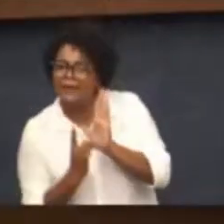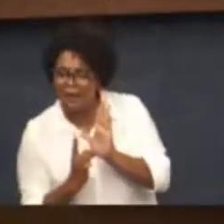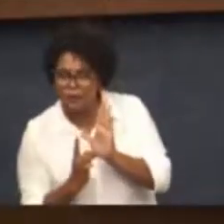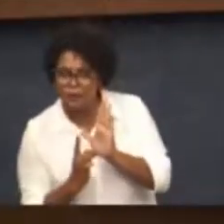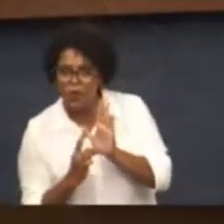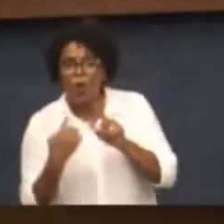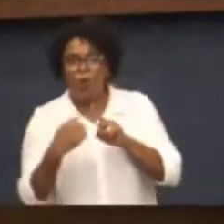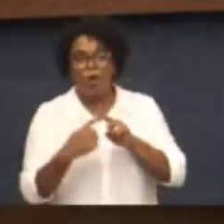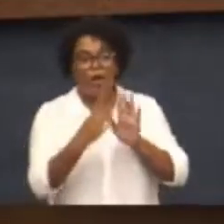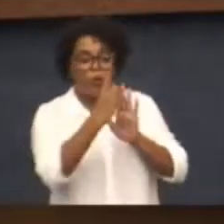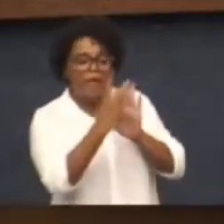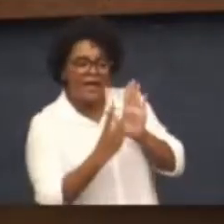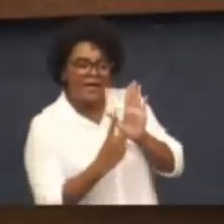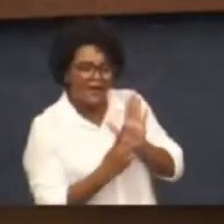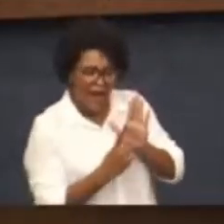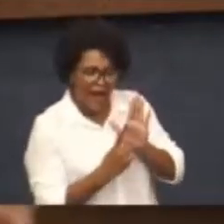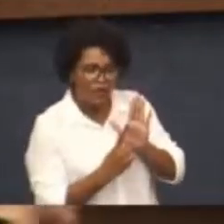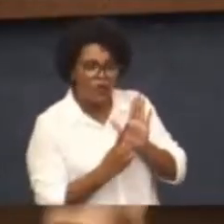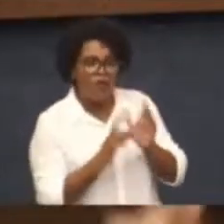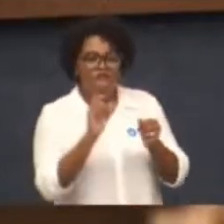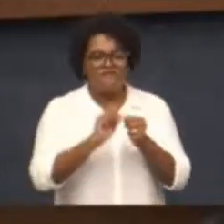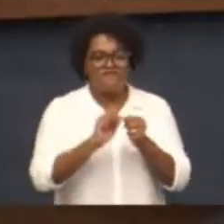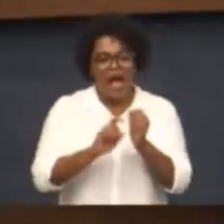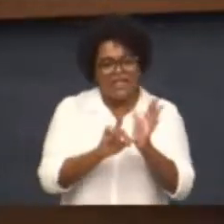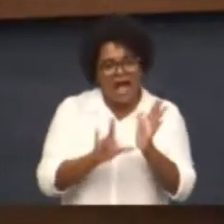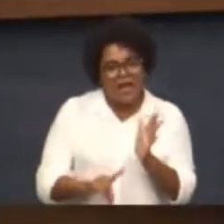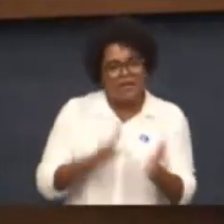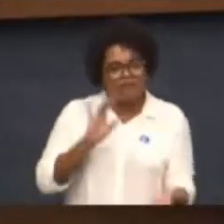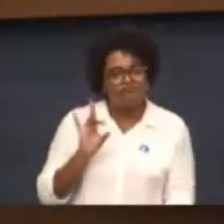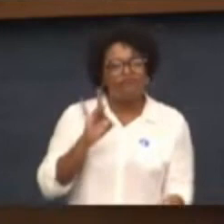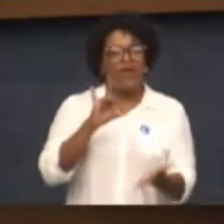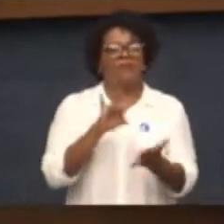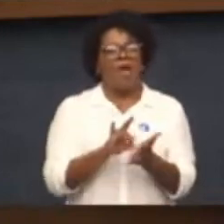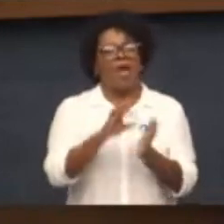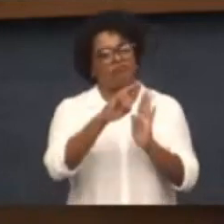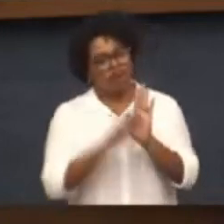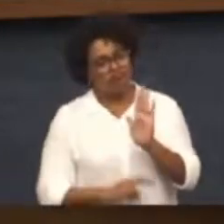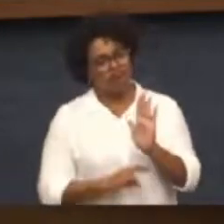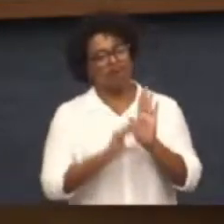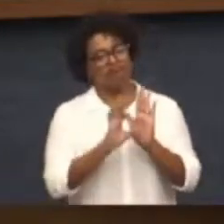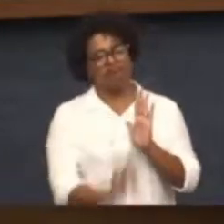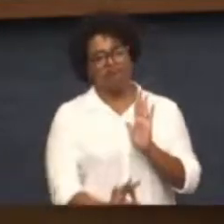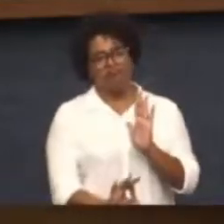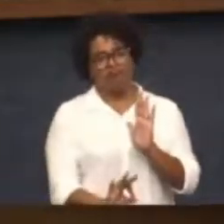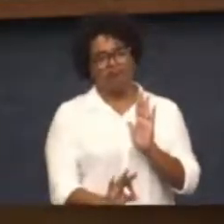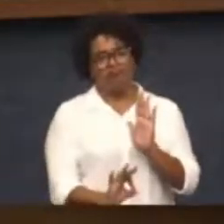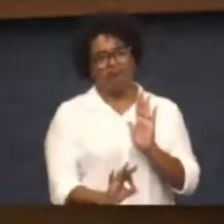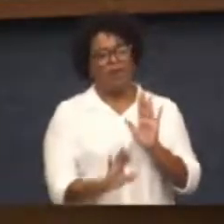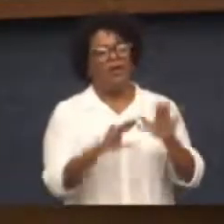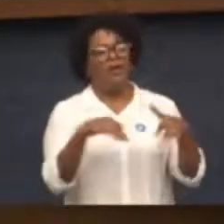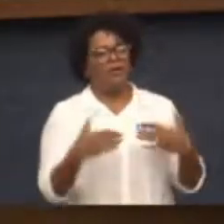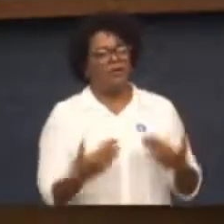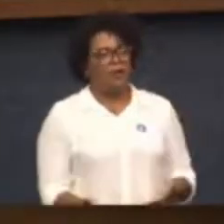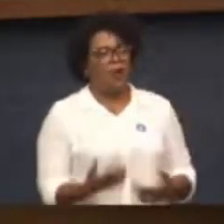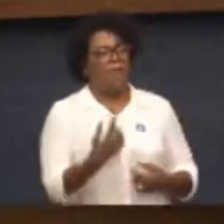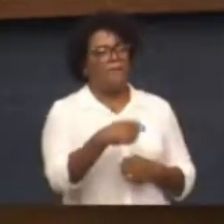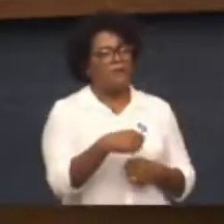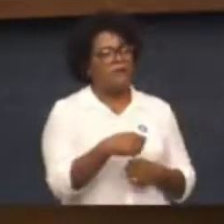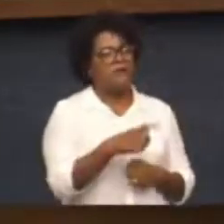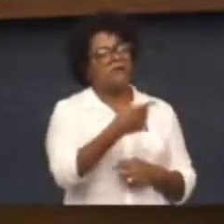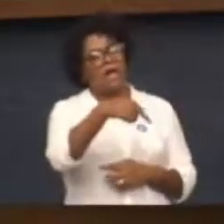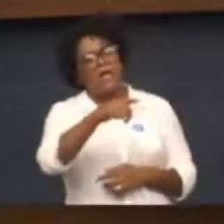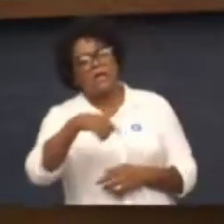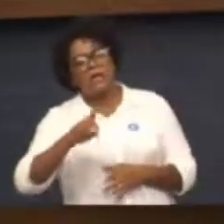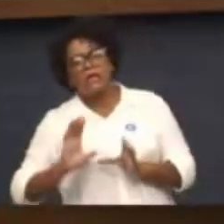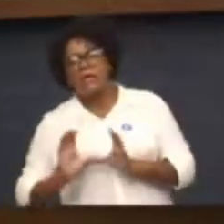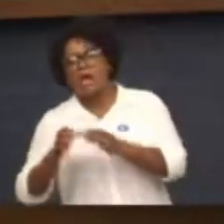leis. Então, se é para alterar a lei, a gente entra com um projeto de lei e ele vai ser tramitado nas comissões, chega aqui,